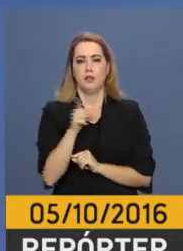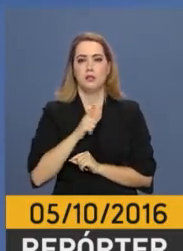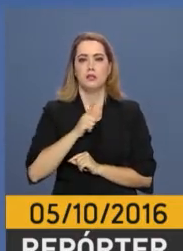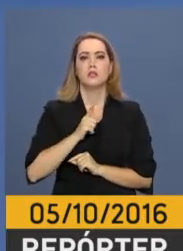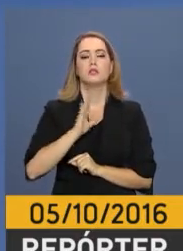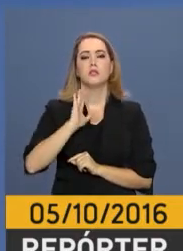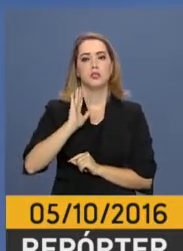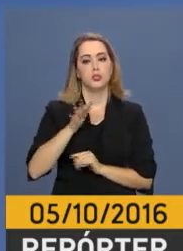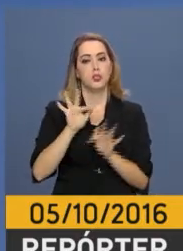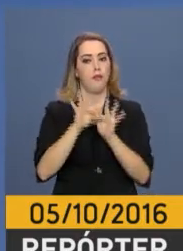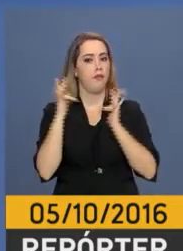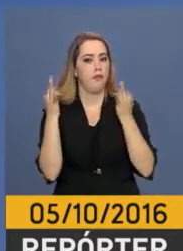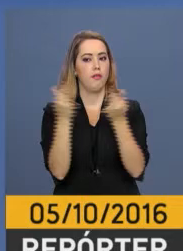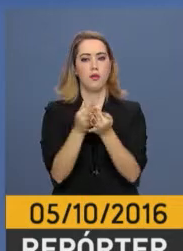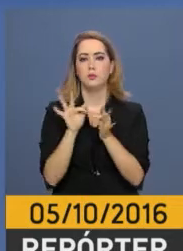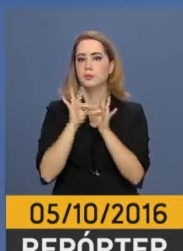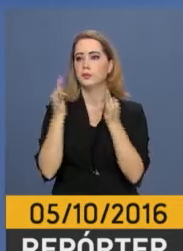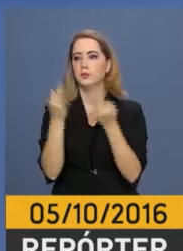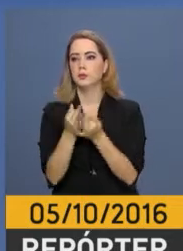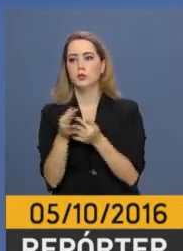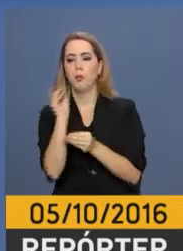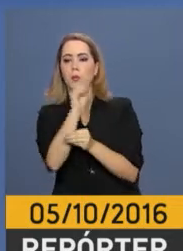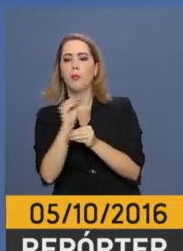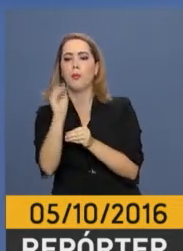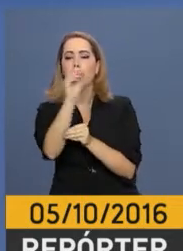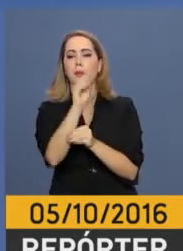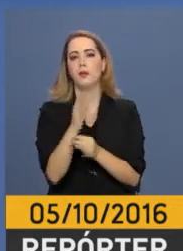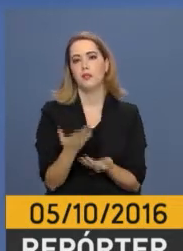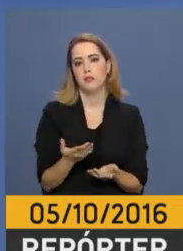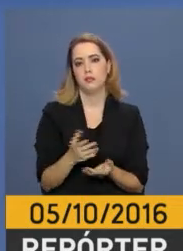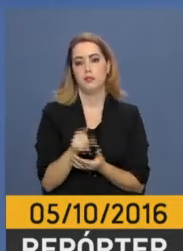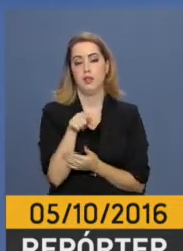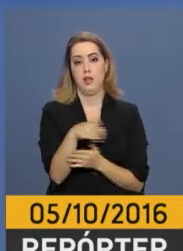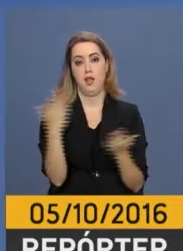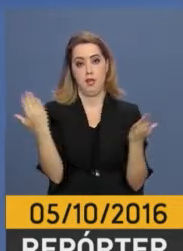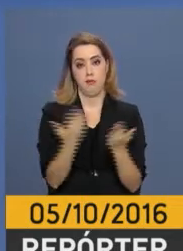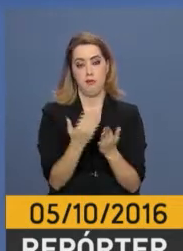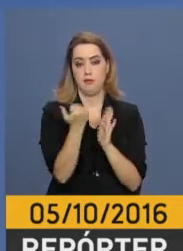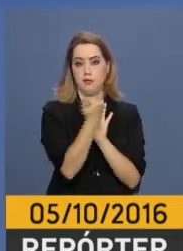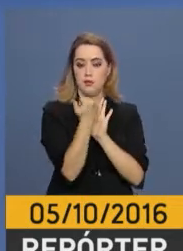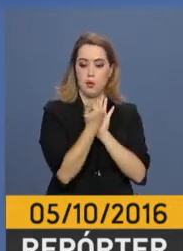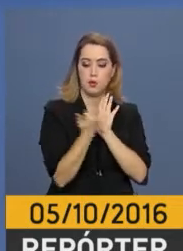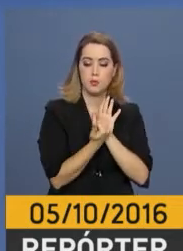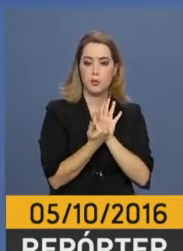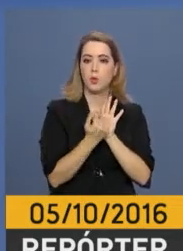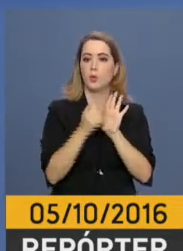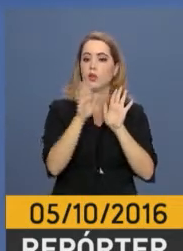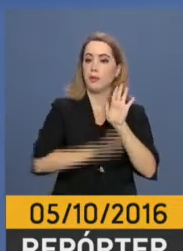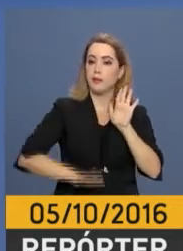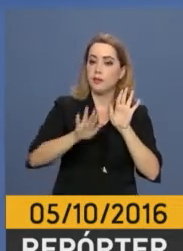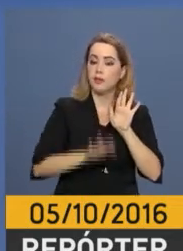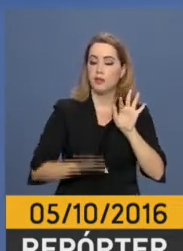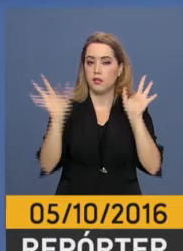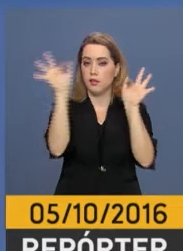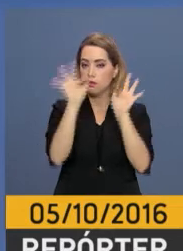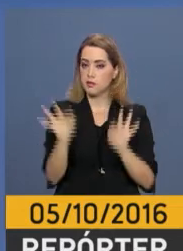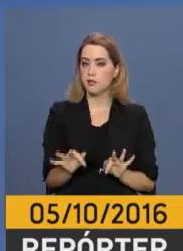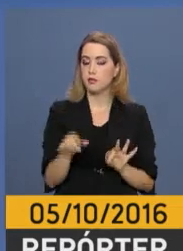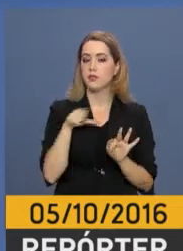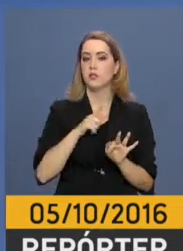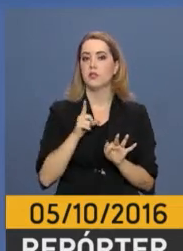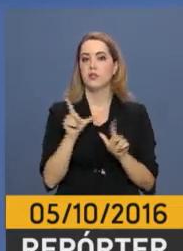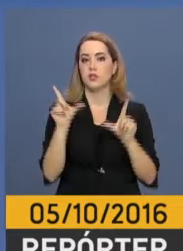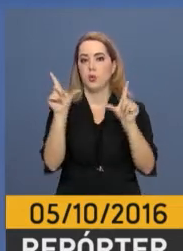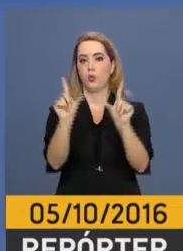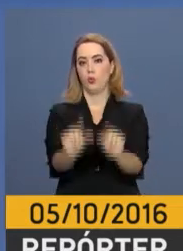grande de famílias pra acompanhar no caso do do criança feliz eles vão ter uma um grupo